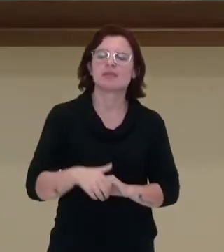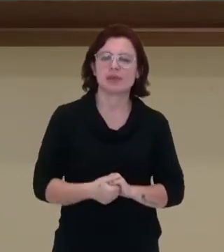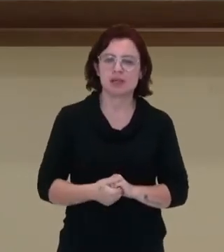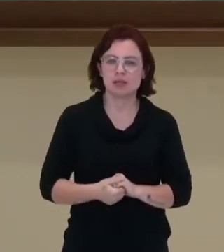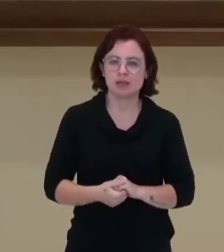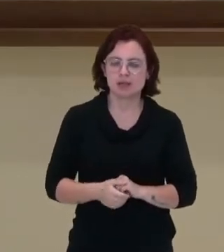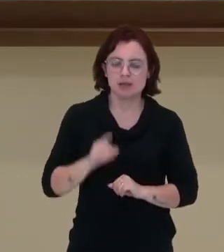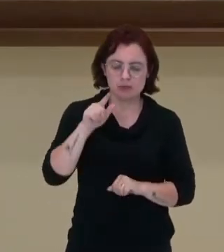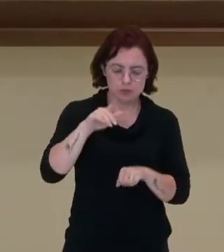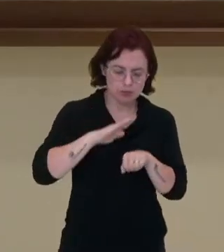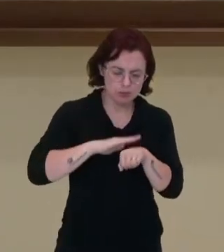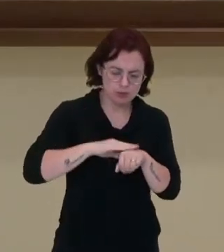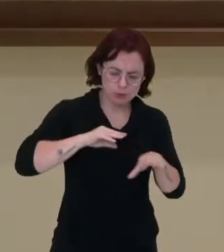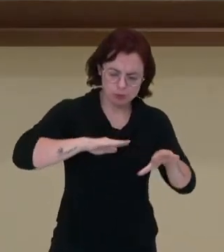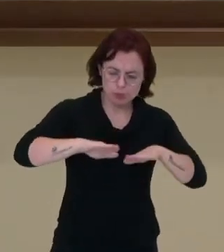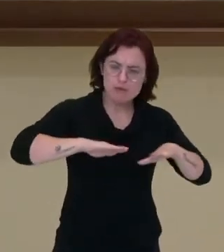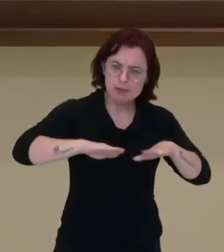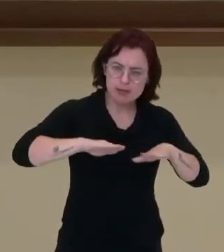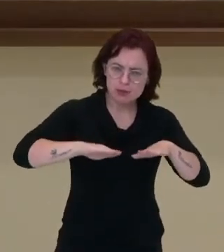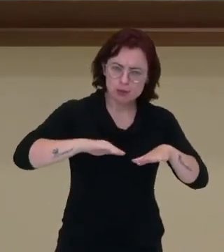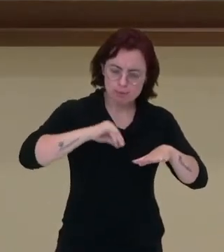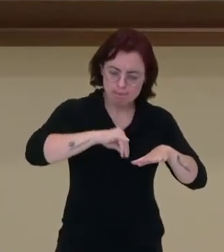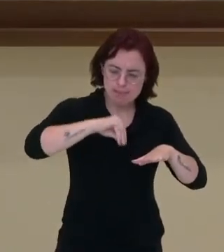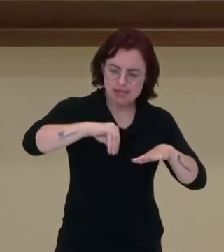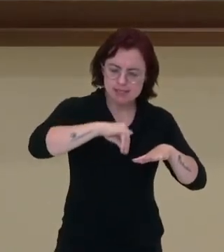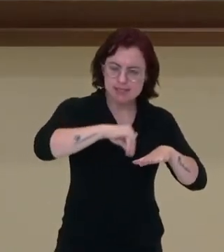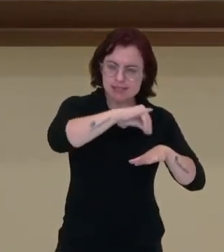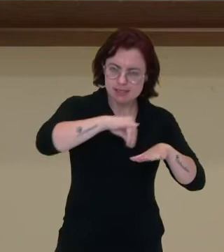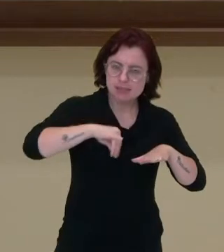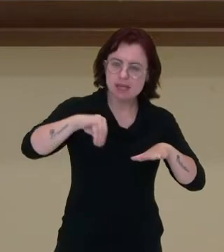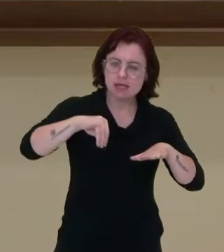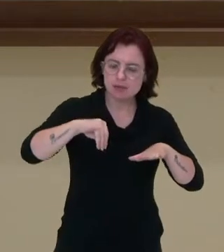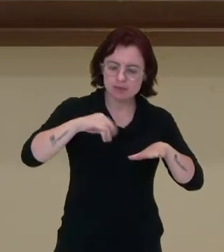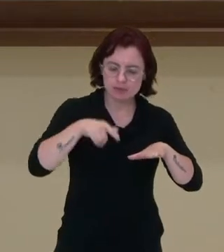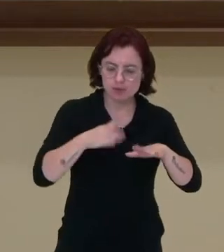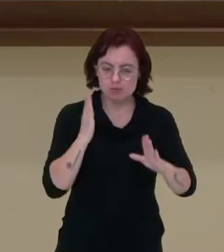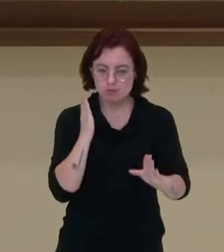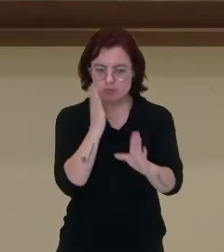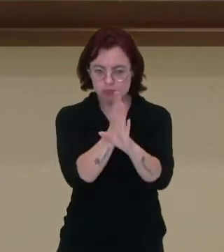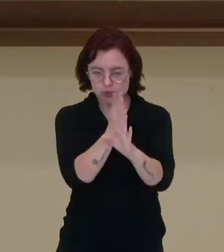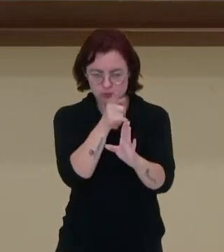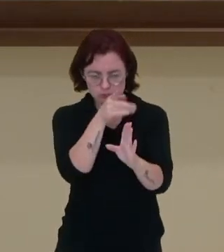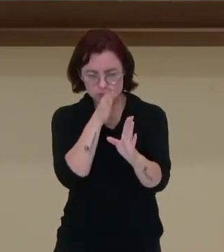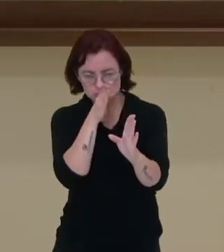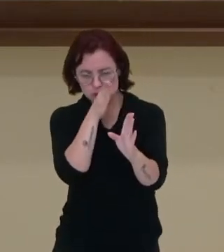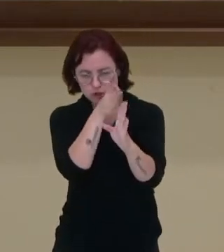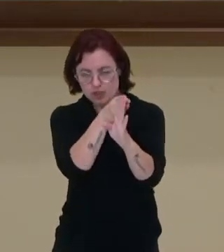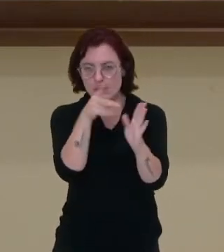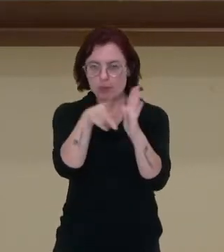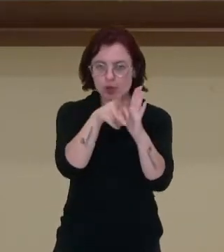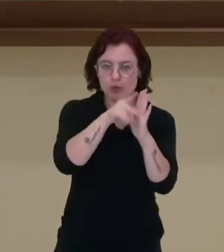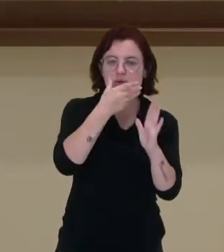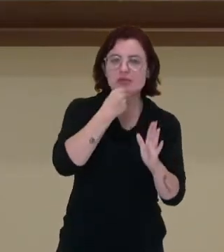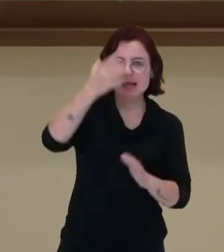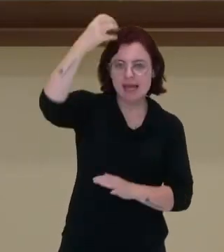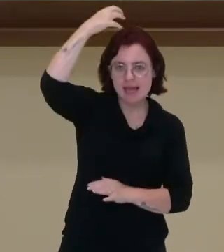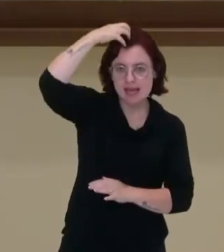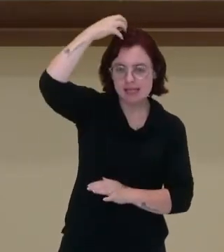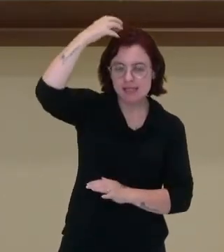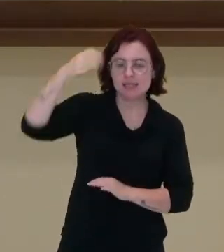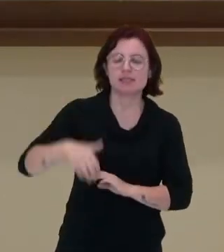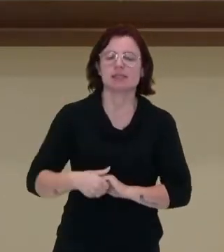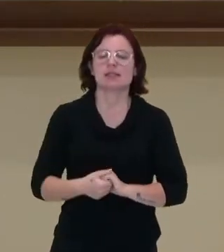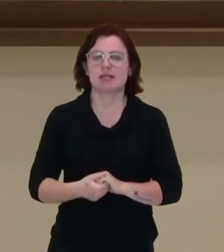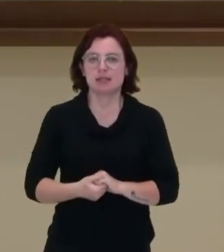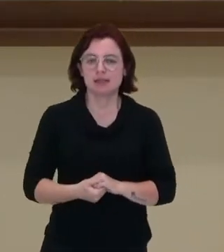você movimenta uma peça e você coloca essa peça numa linha direta de ataque ao